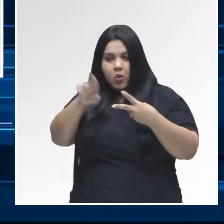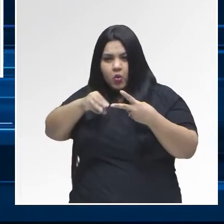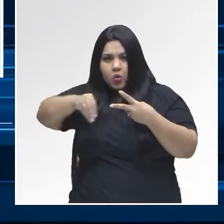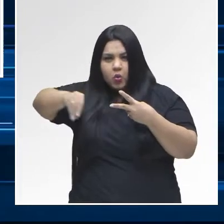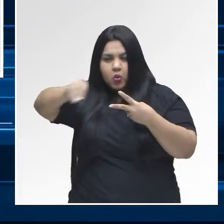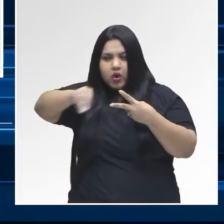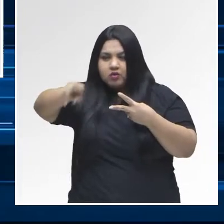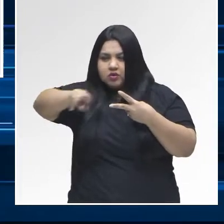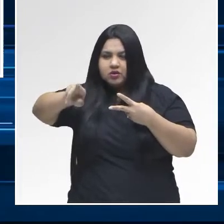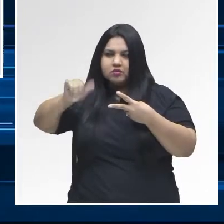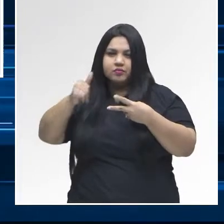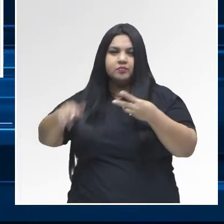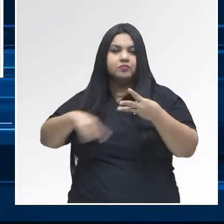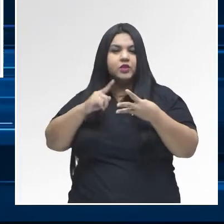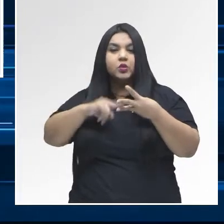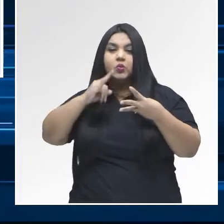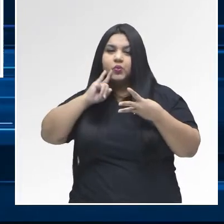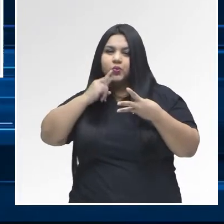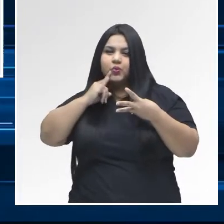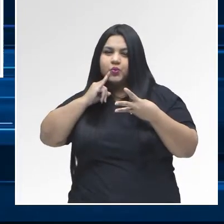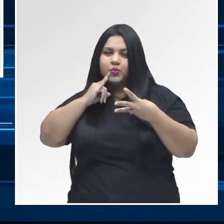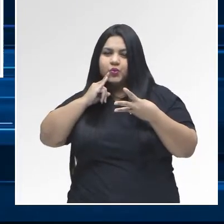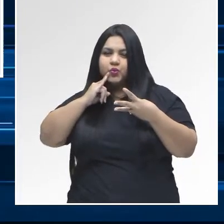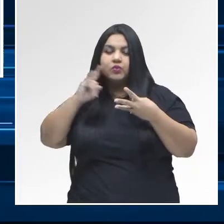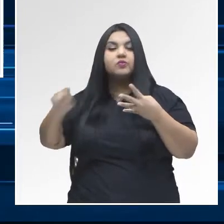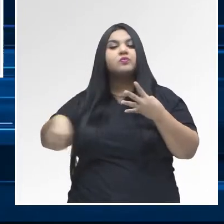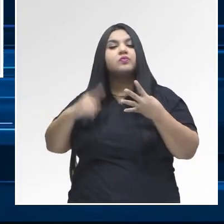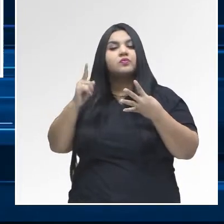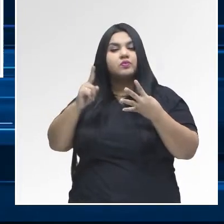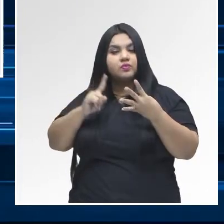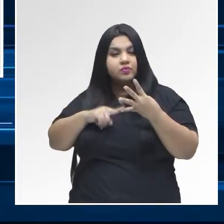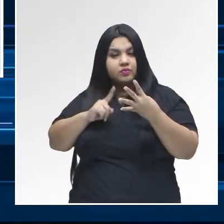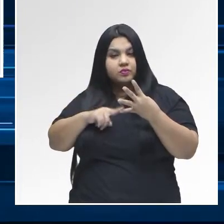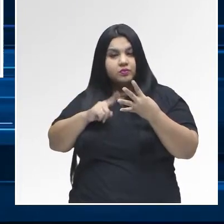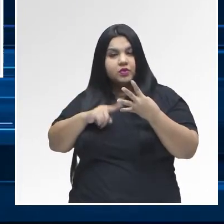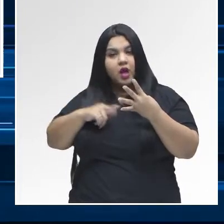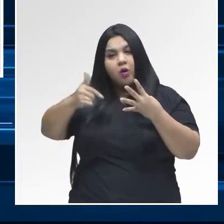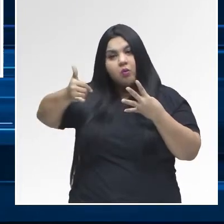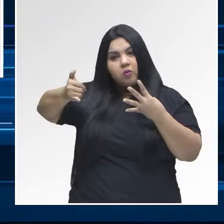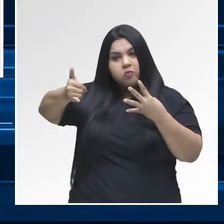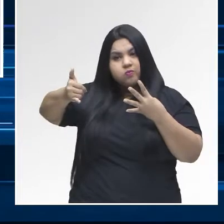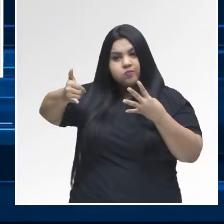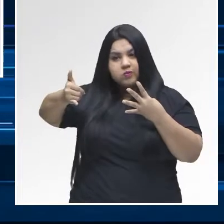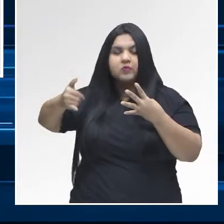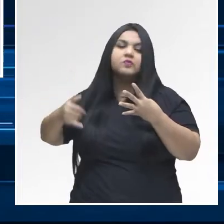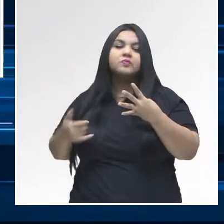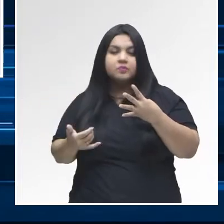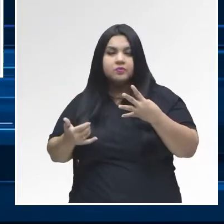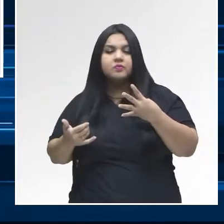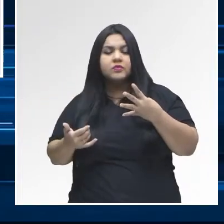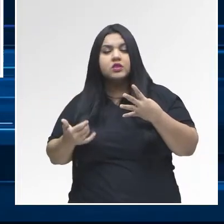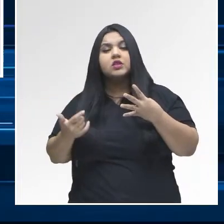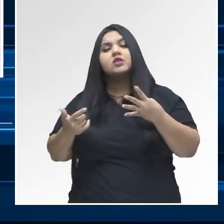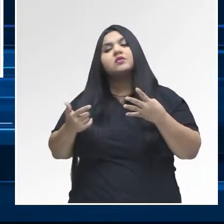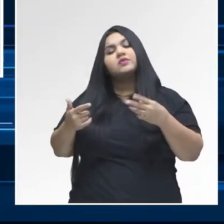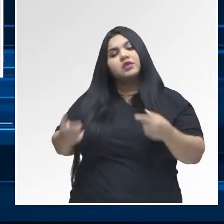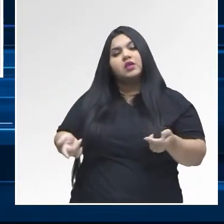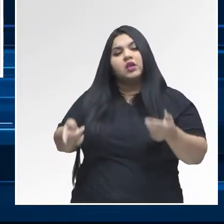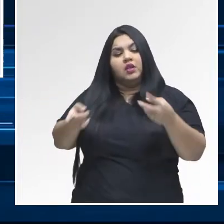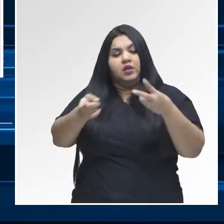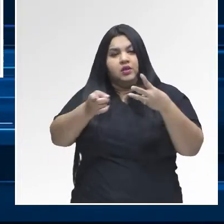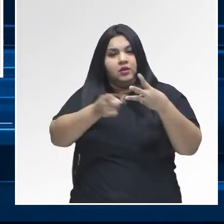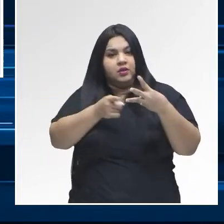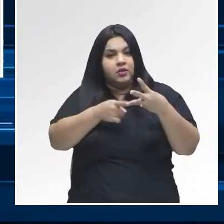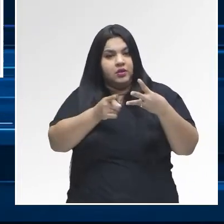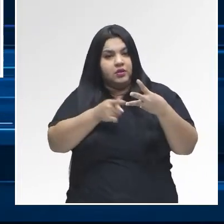armas, a aguardente, né, que poderia ser traduzida como cachaça aqui pra gente, e as armas de fogo. E por último, no terceiro passo, nós temos